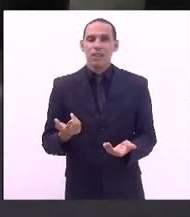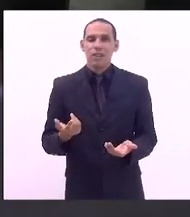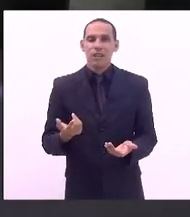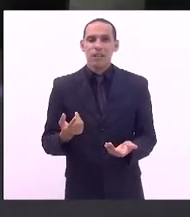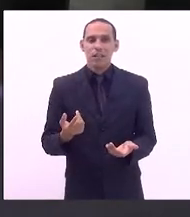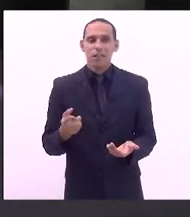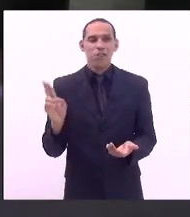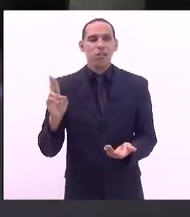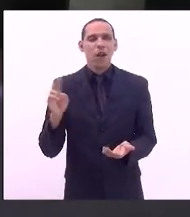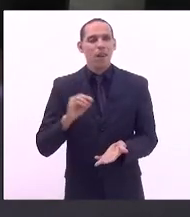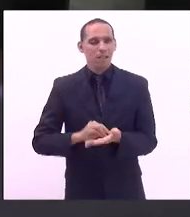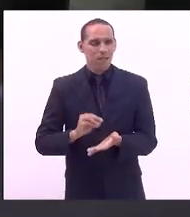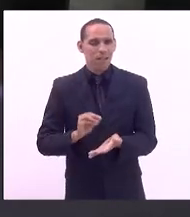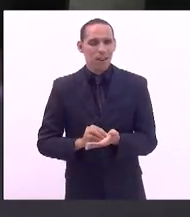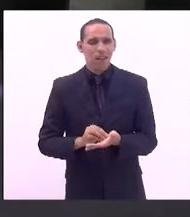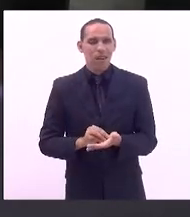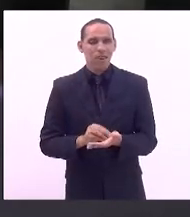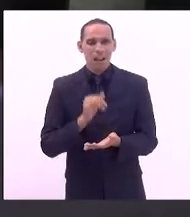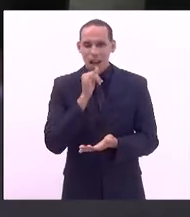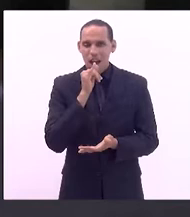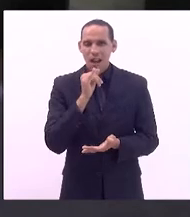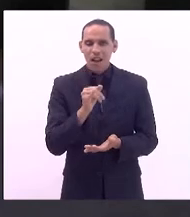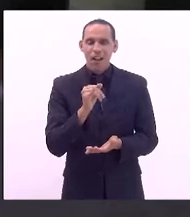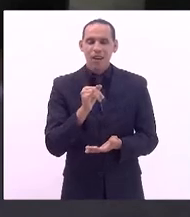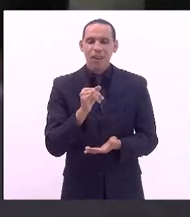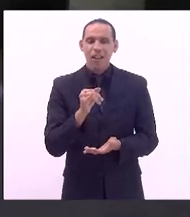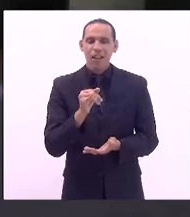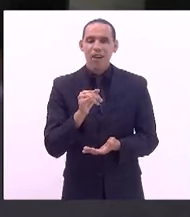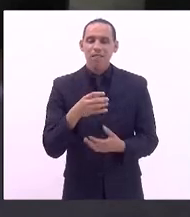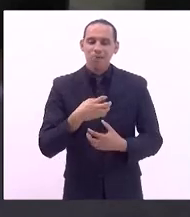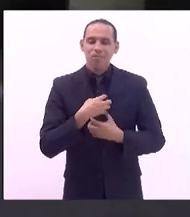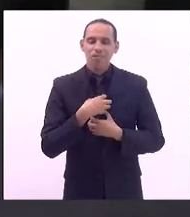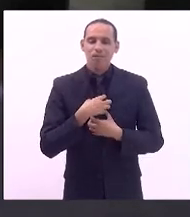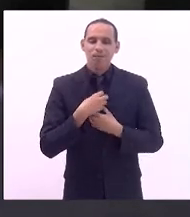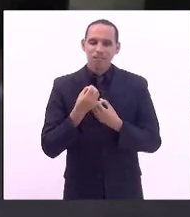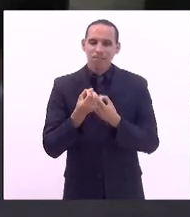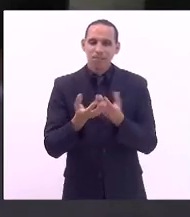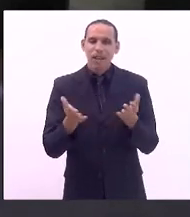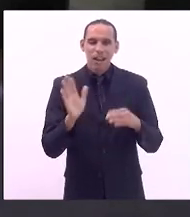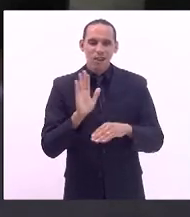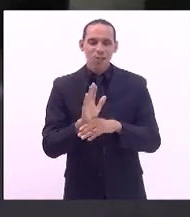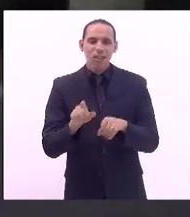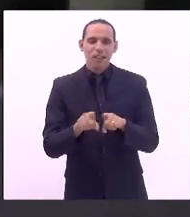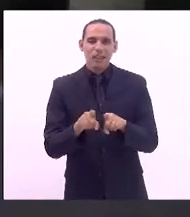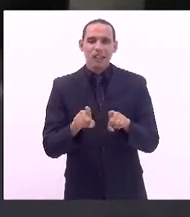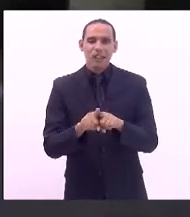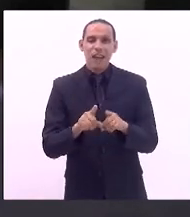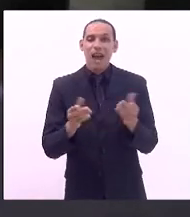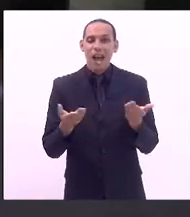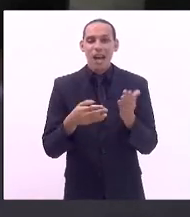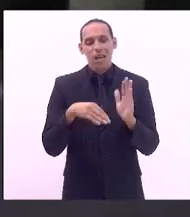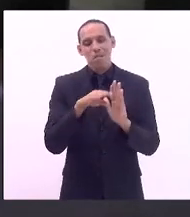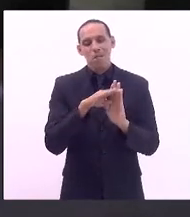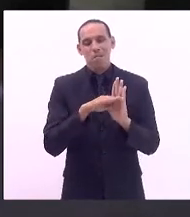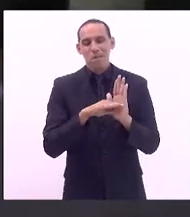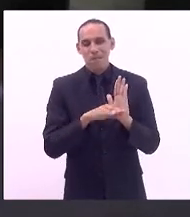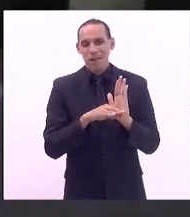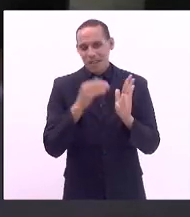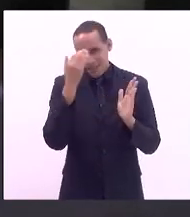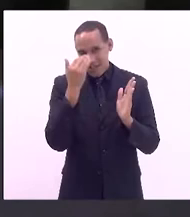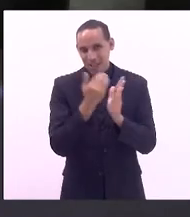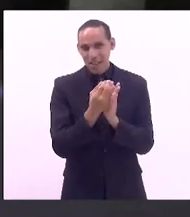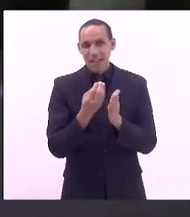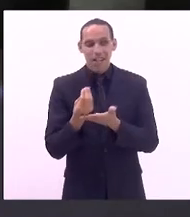citar o nome sinta-se agraciados agora daremos início aos Protocolos de entrega das